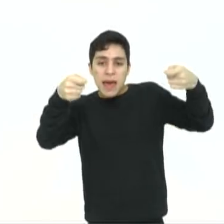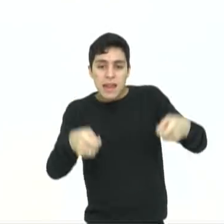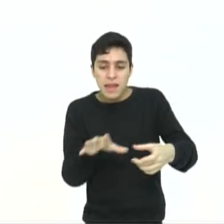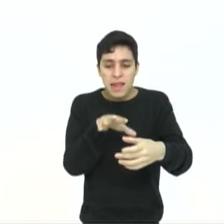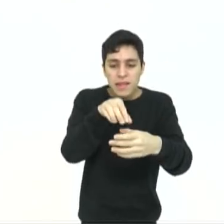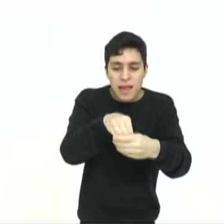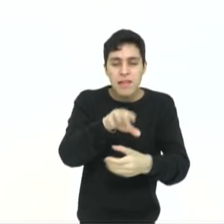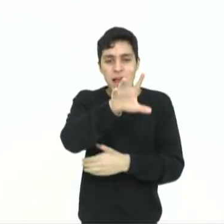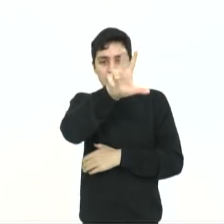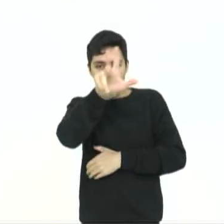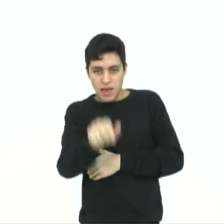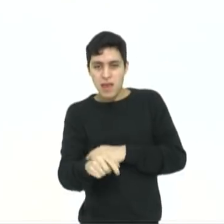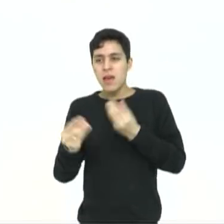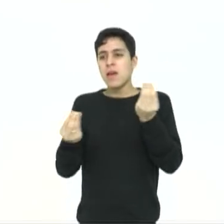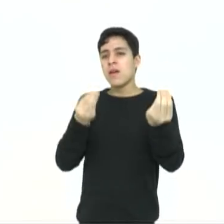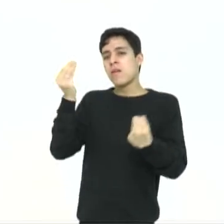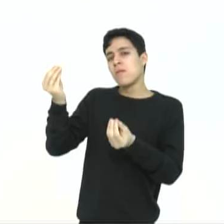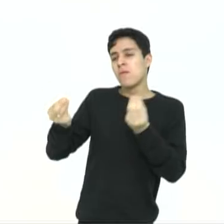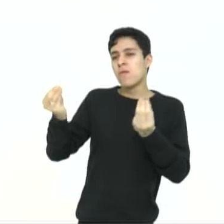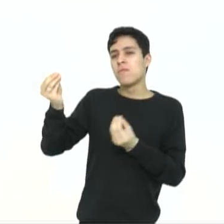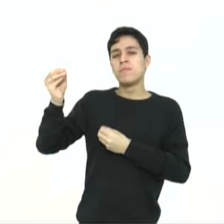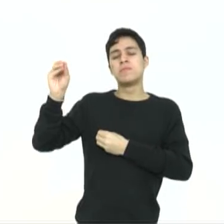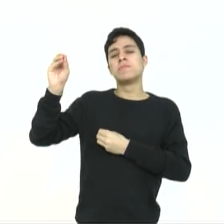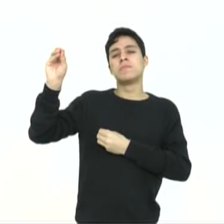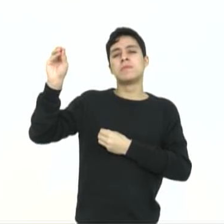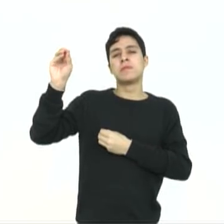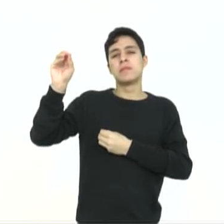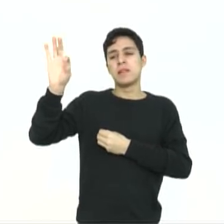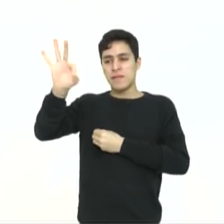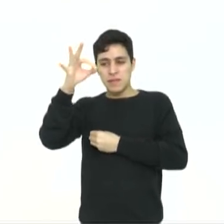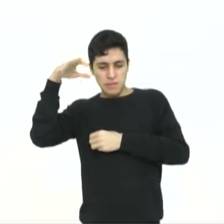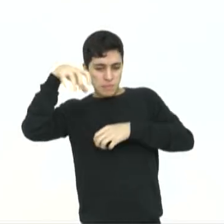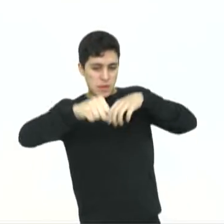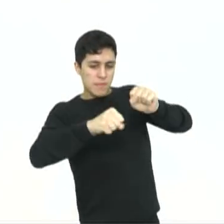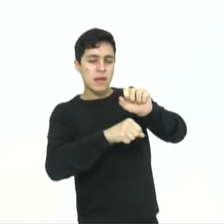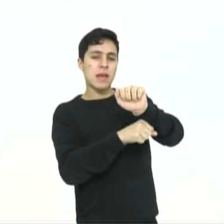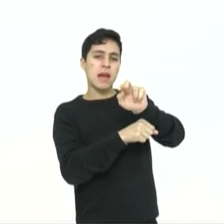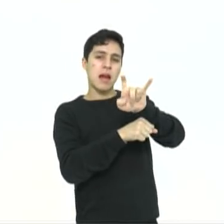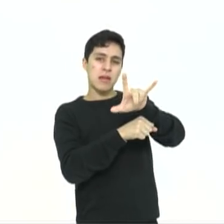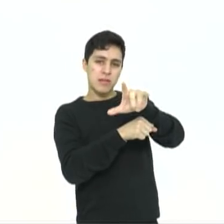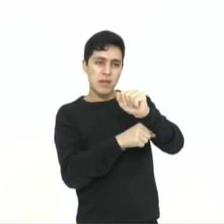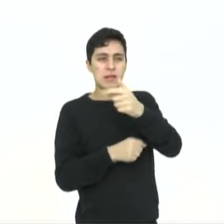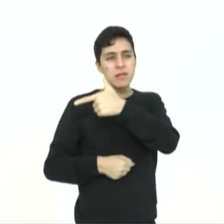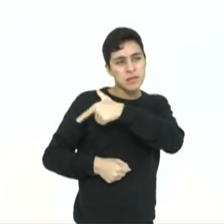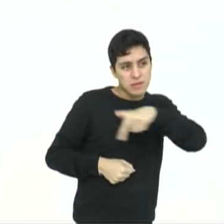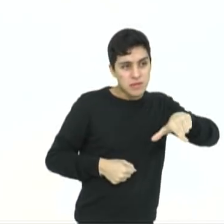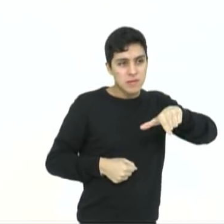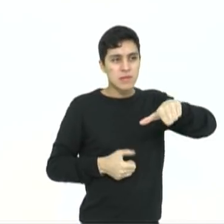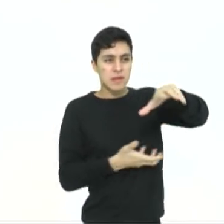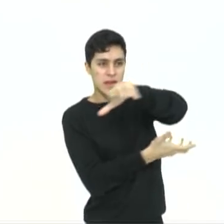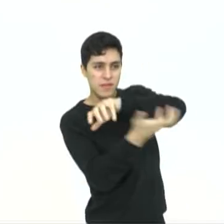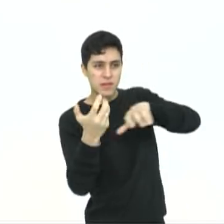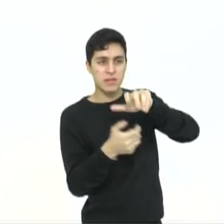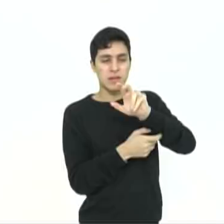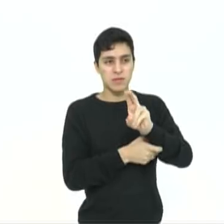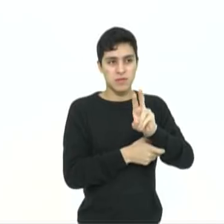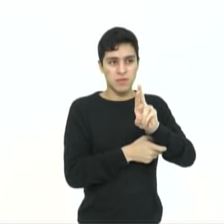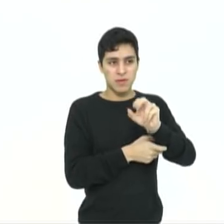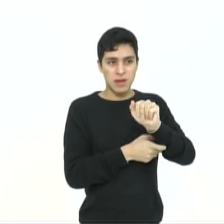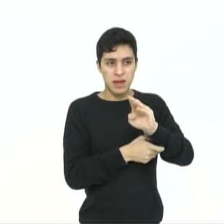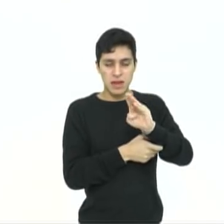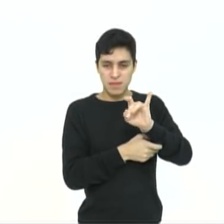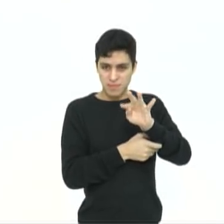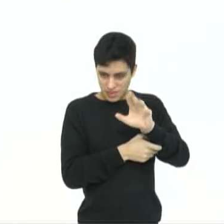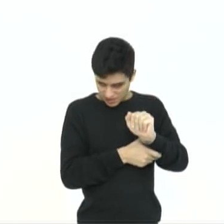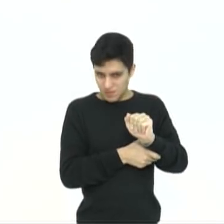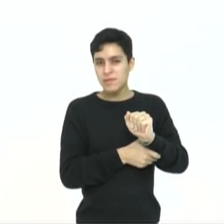da colonização francesa na Argélia, a Guerra dos Boeres e a Revolução Urabista. É assim mesmo, por causa de Urabi, o nome do